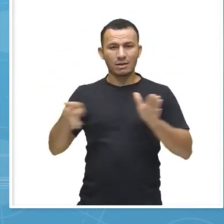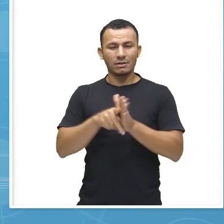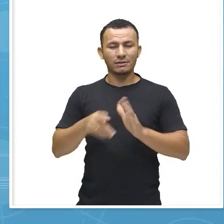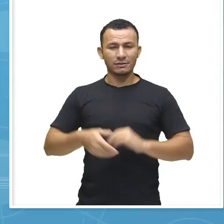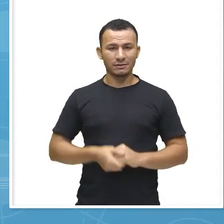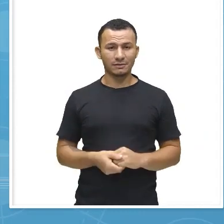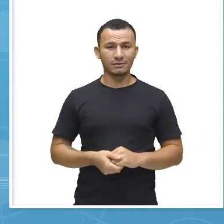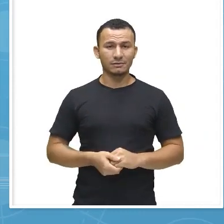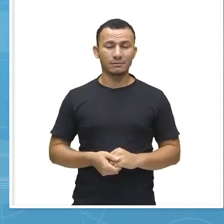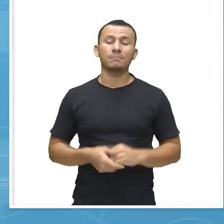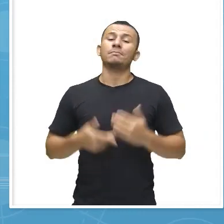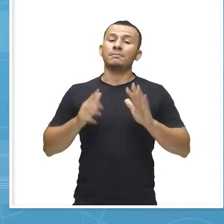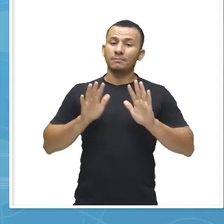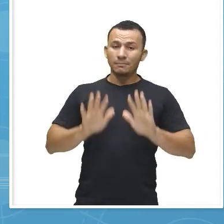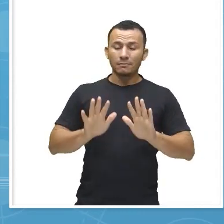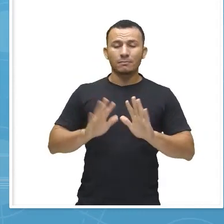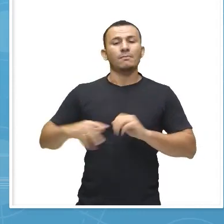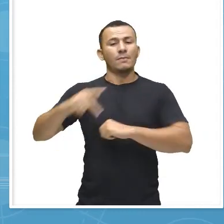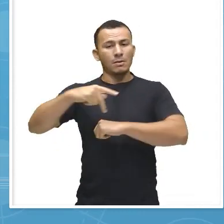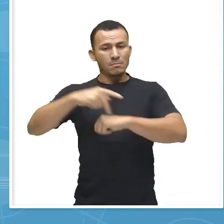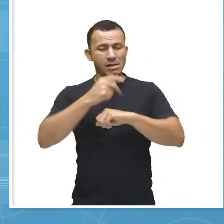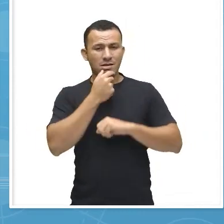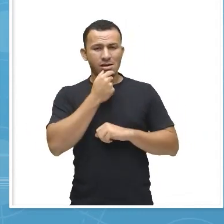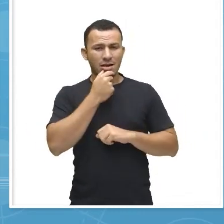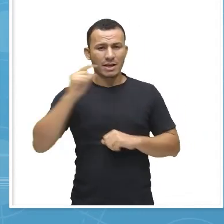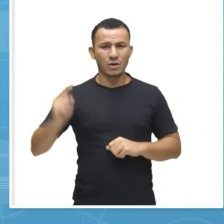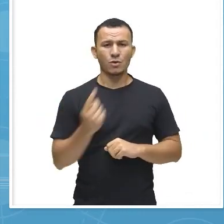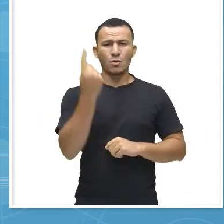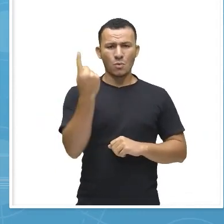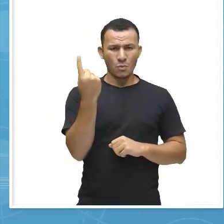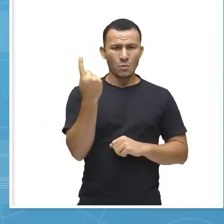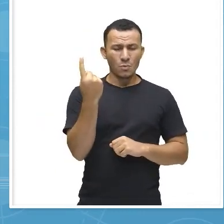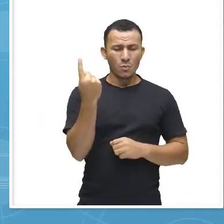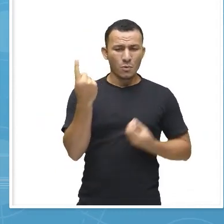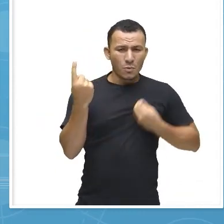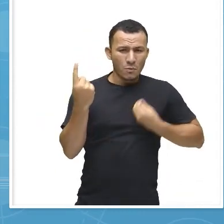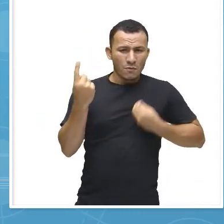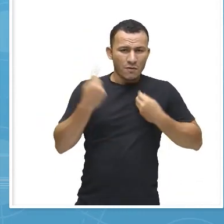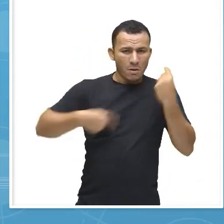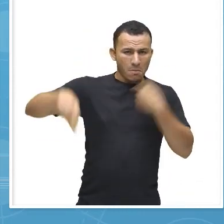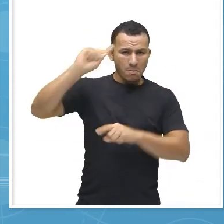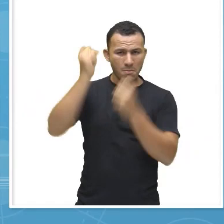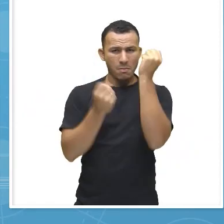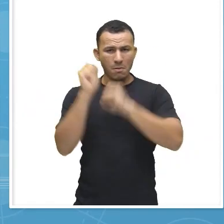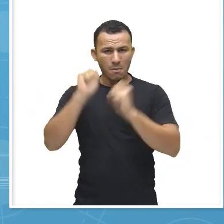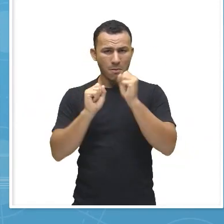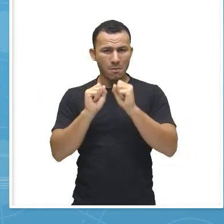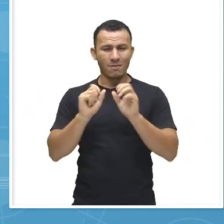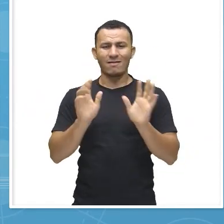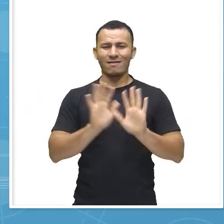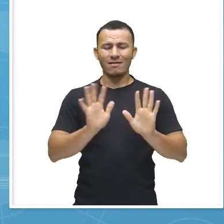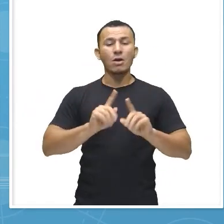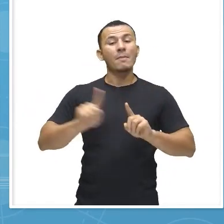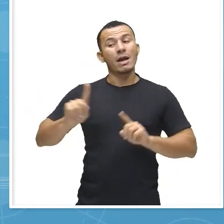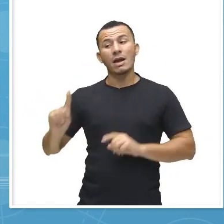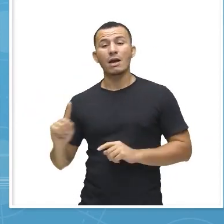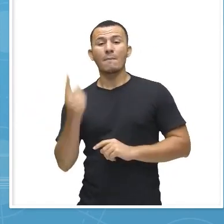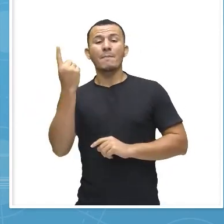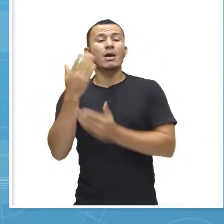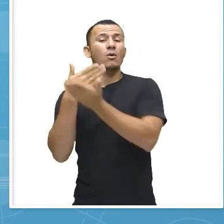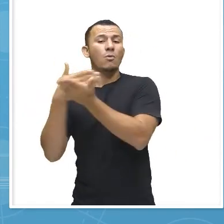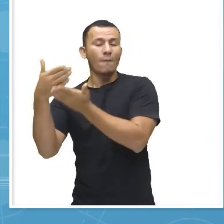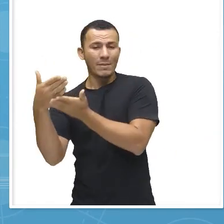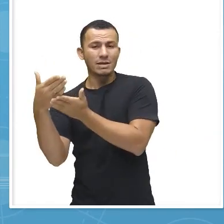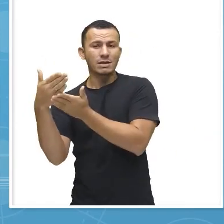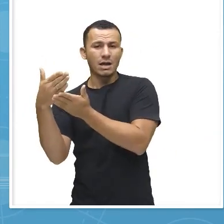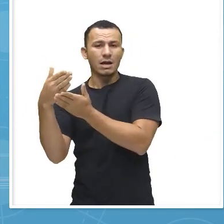Inglaterra. Obviamente que a Inglaterra não vai ser o único país a viver a Revolução, mas ele é sim um pioneiro. Ele vai começar